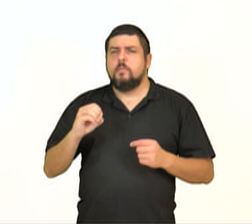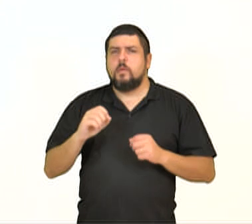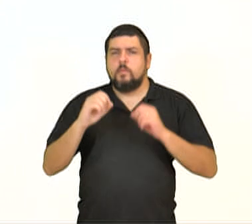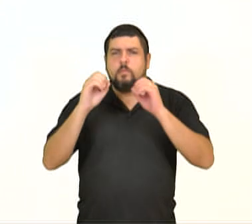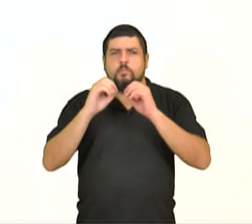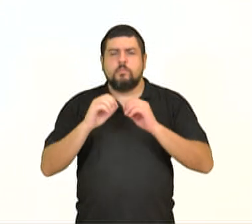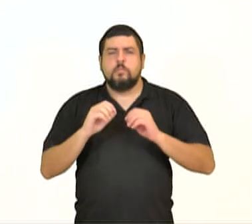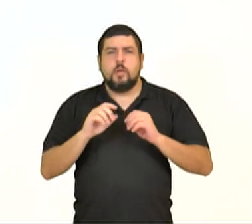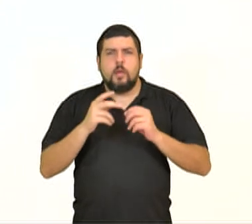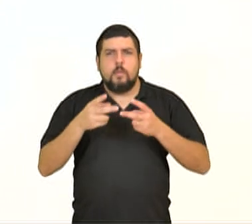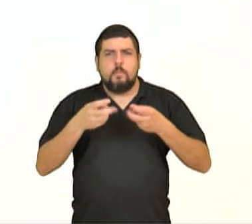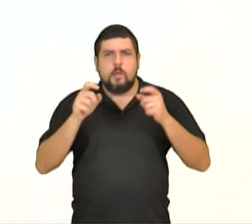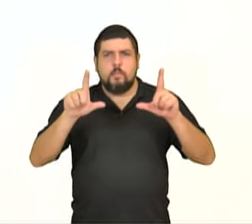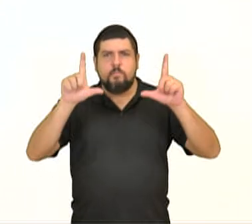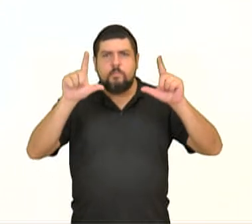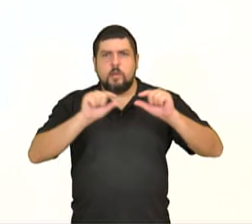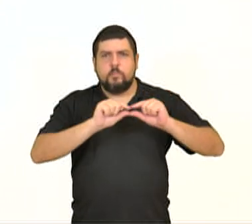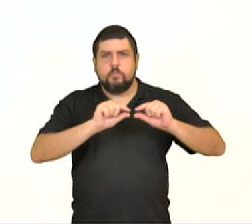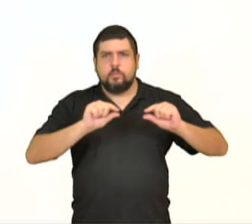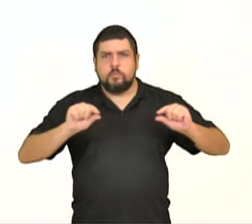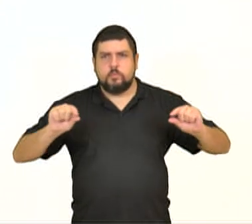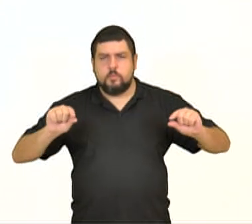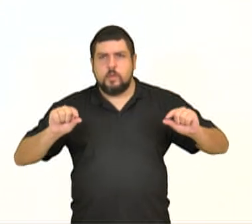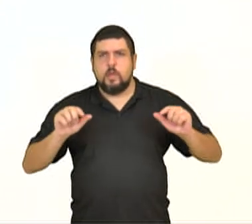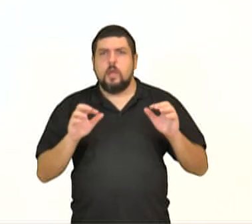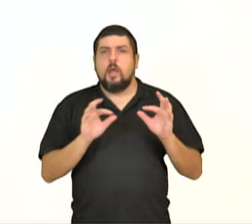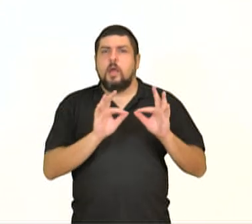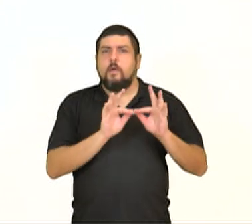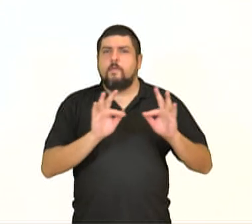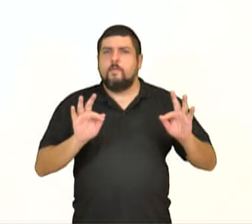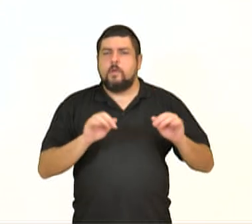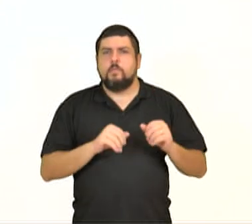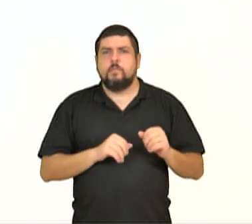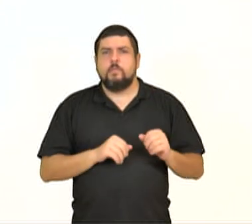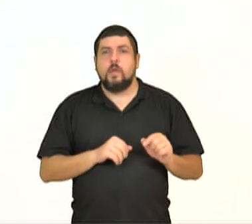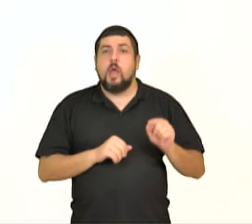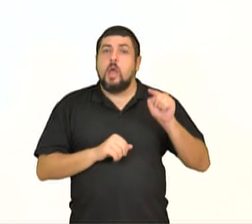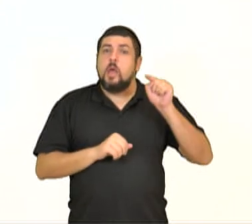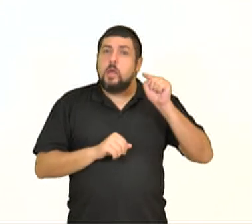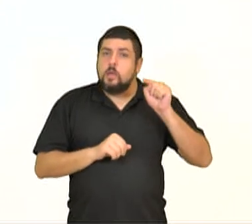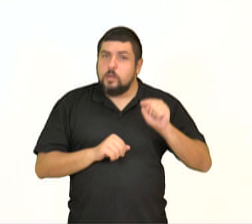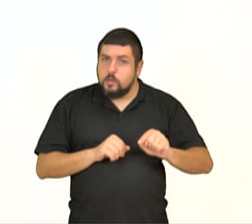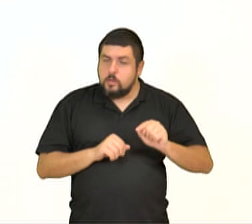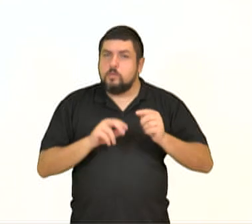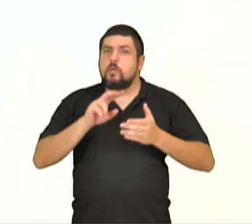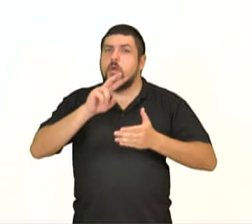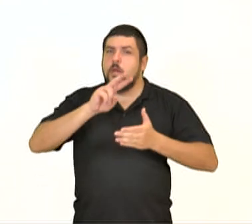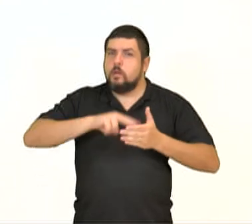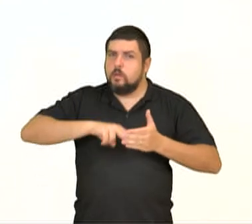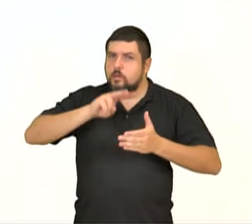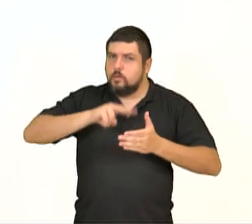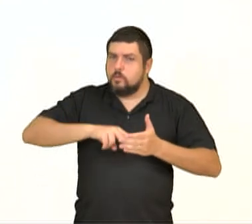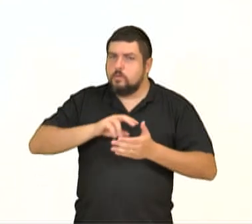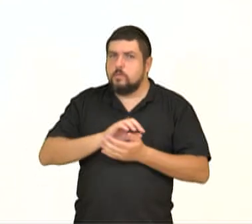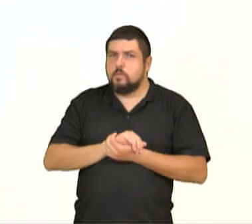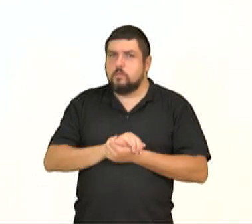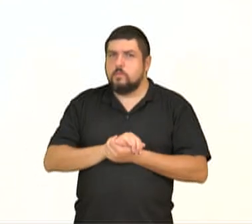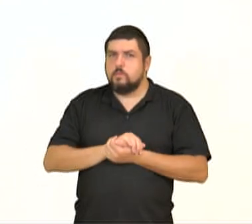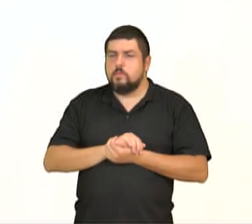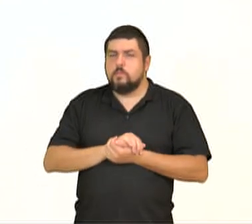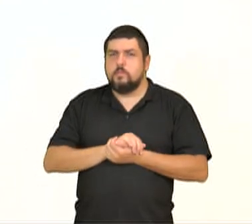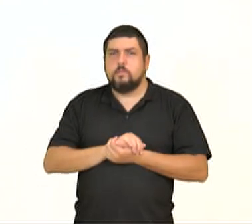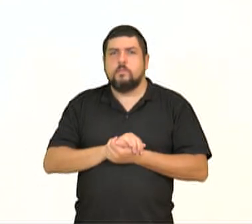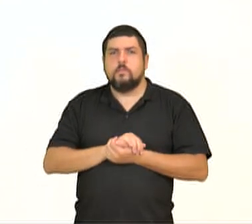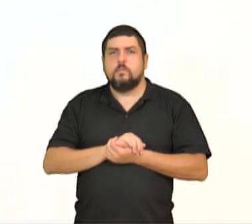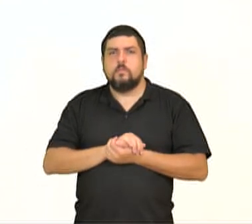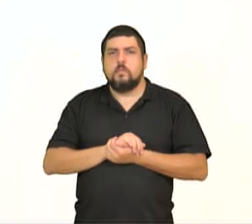verbal. Já começa ali a frase, né? Isso se chama leitura. Opa, é a maneira